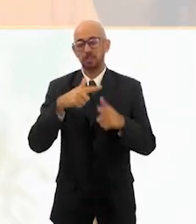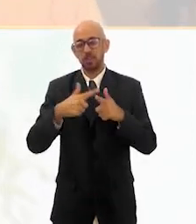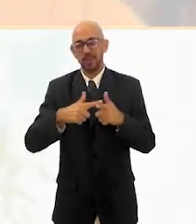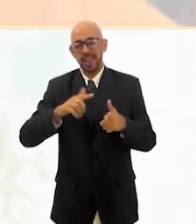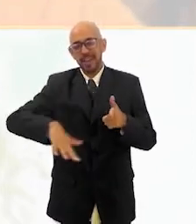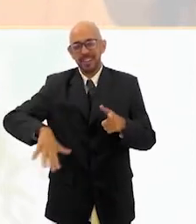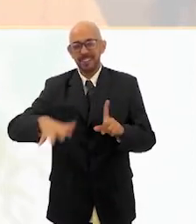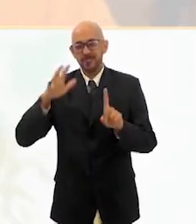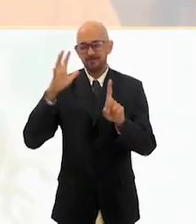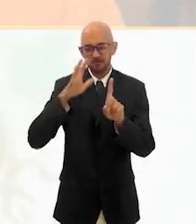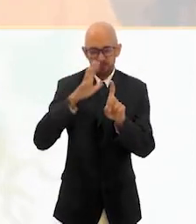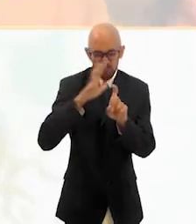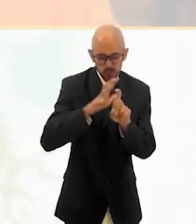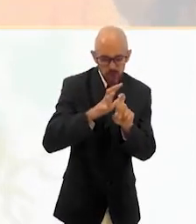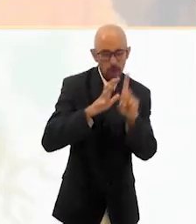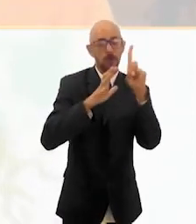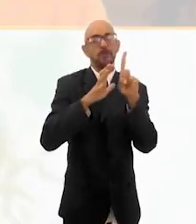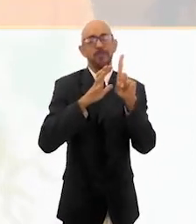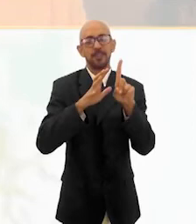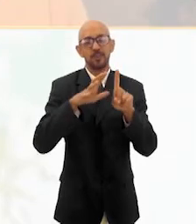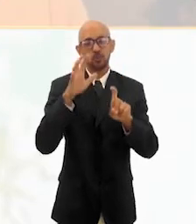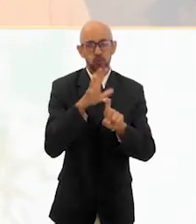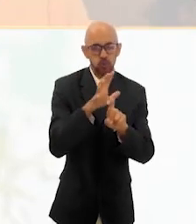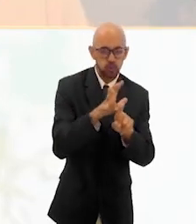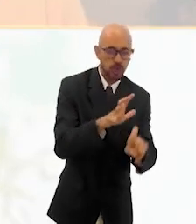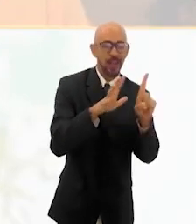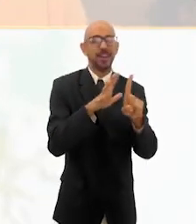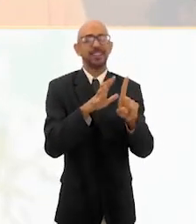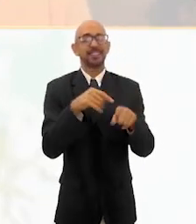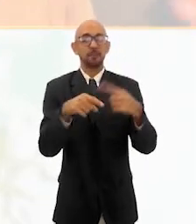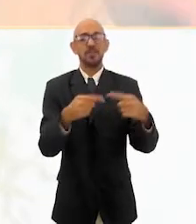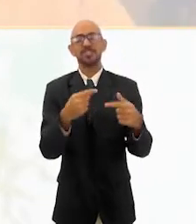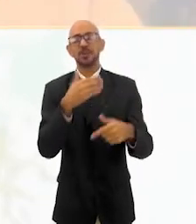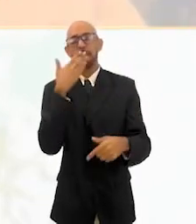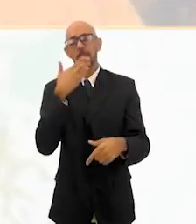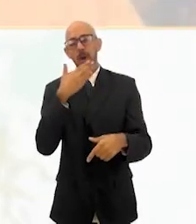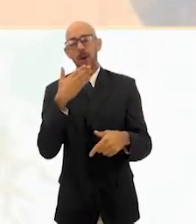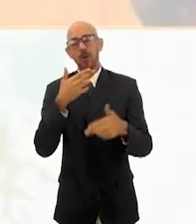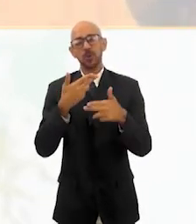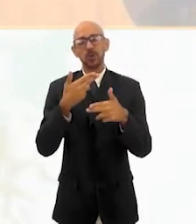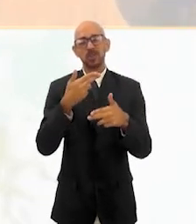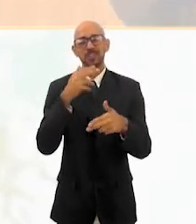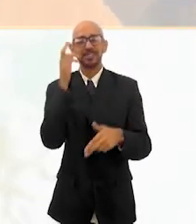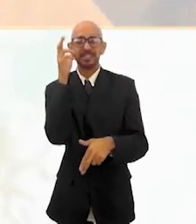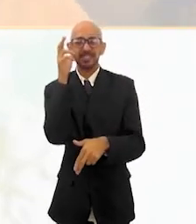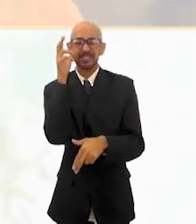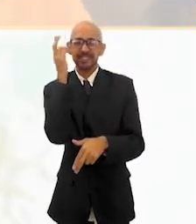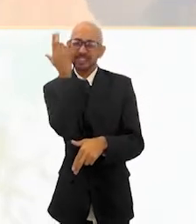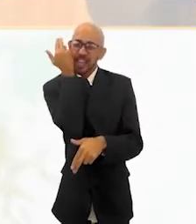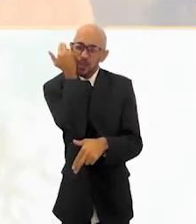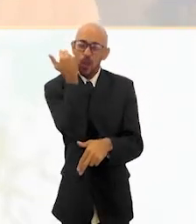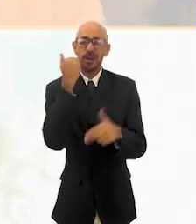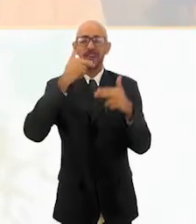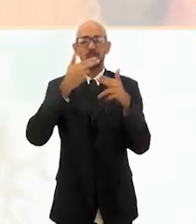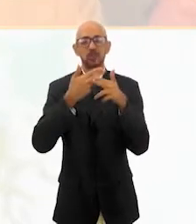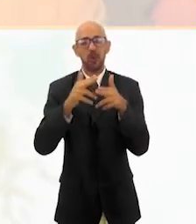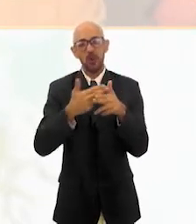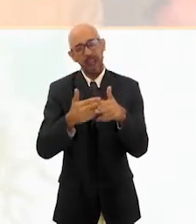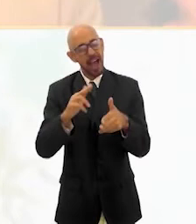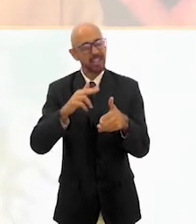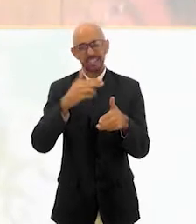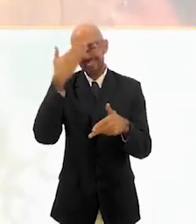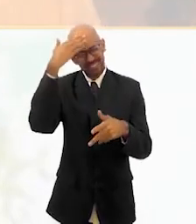né? Logo à frente tinha ali um bolinho de cenoura com chocolate, ia soltar uma raia na rua. E Sabe? estava